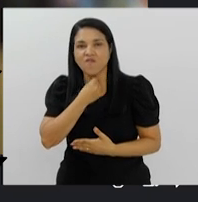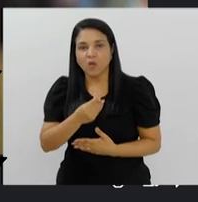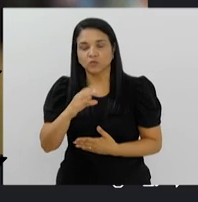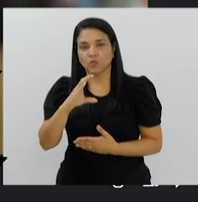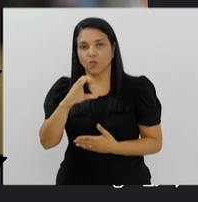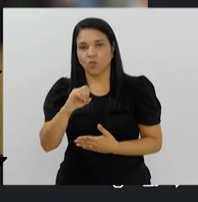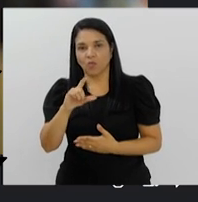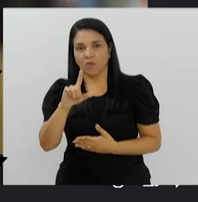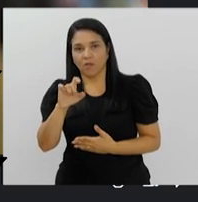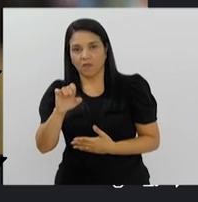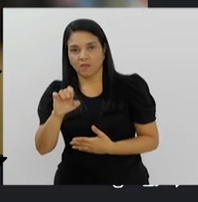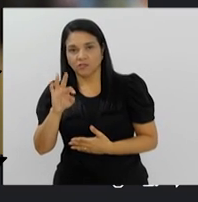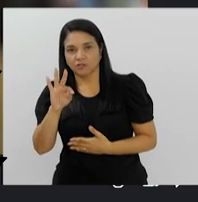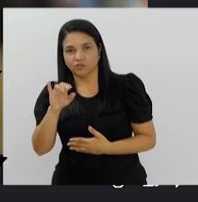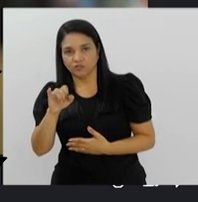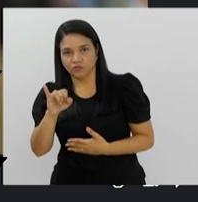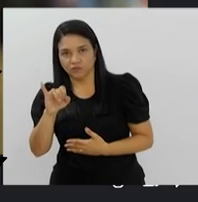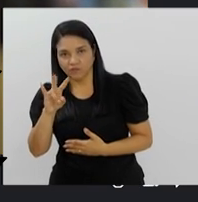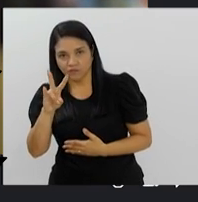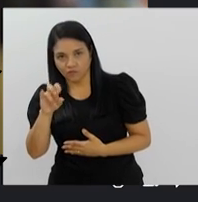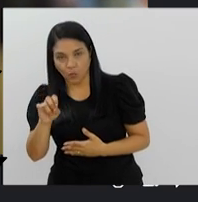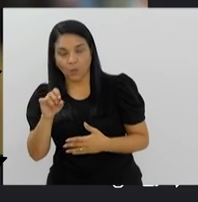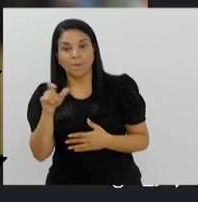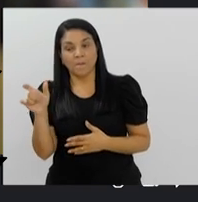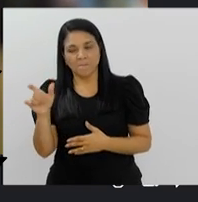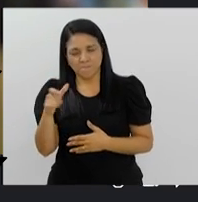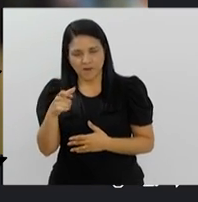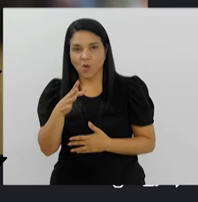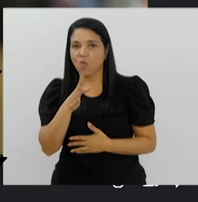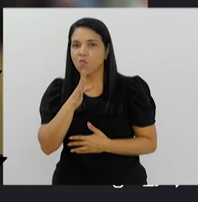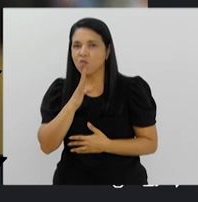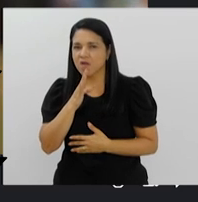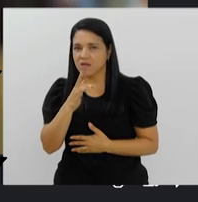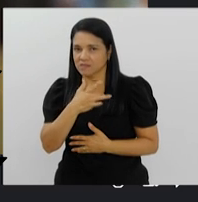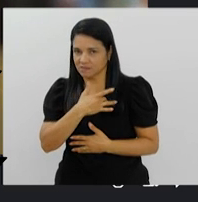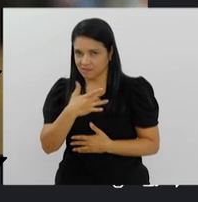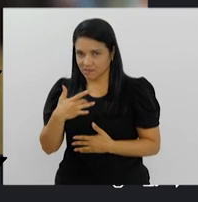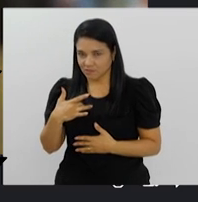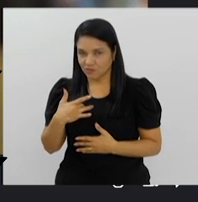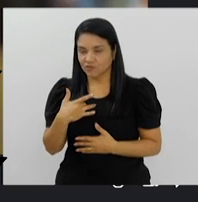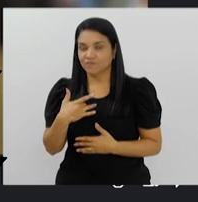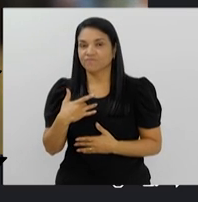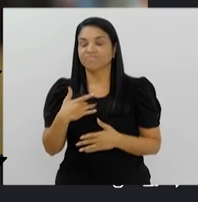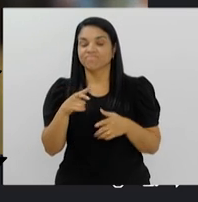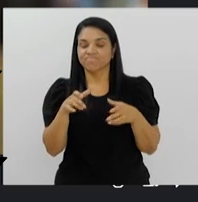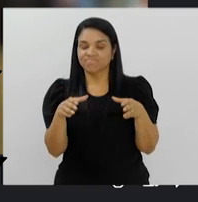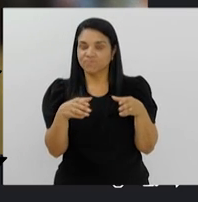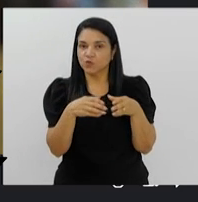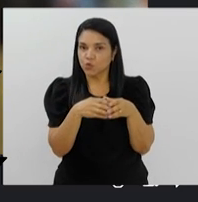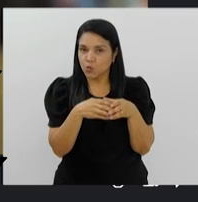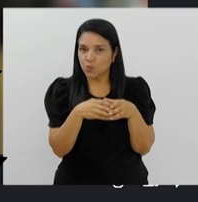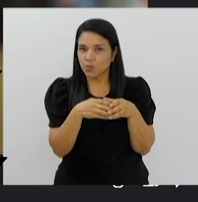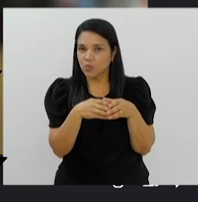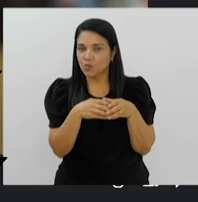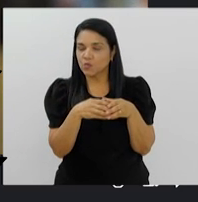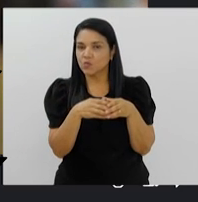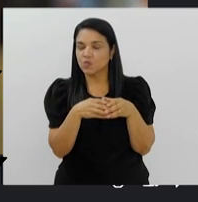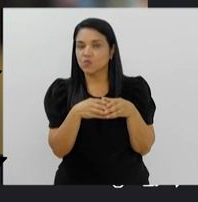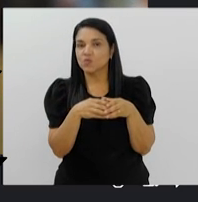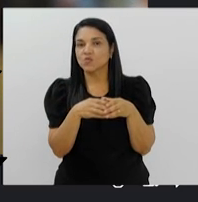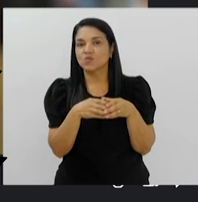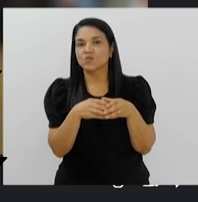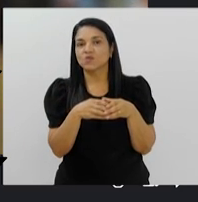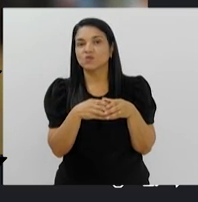conhecem aqui aqueles planos eh que são feitos via pessoa jurídica mas que na verdade se trata de pequenos grupos de